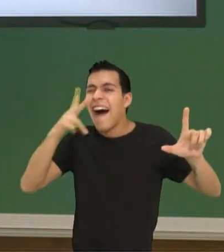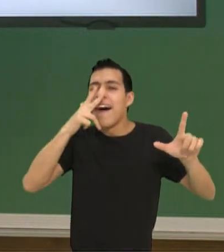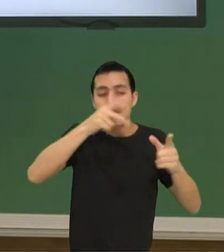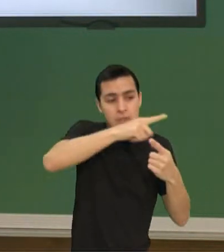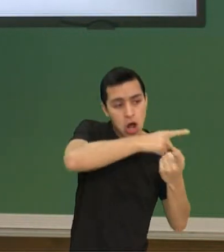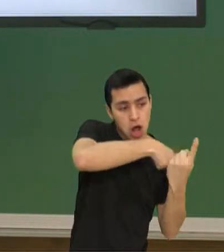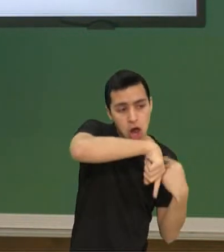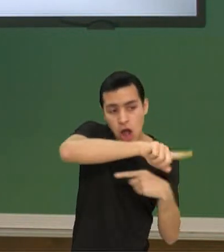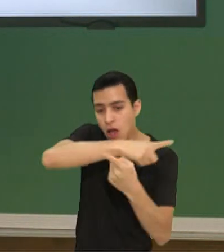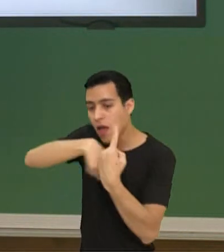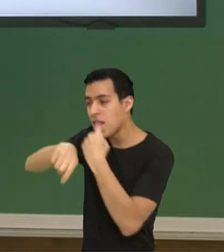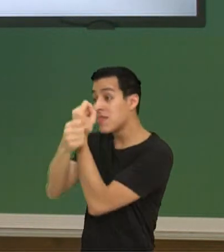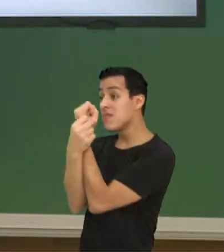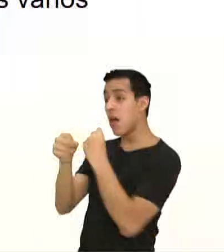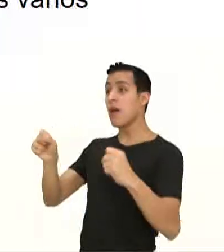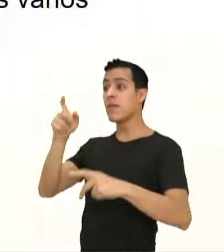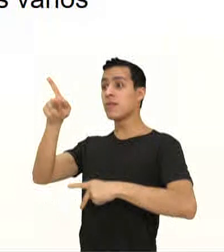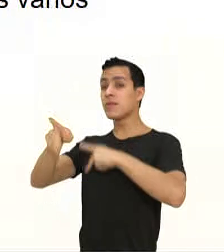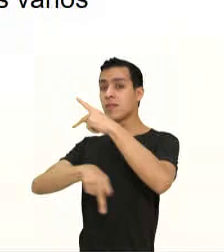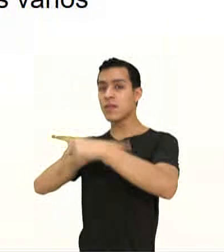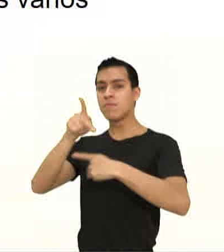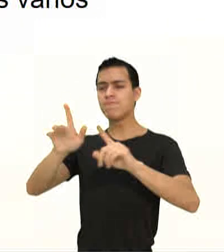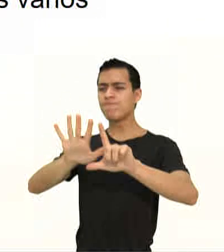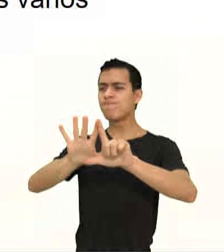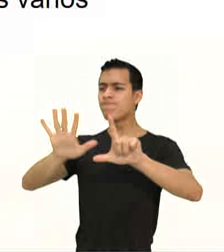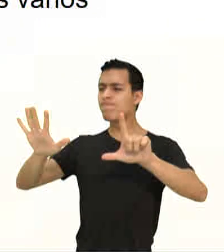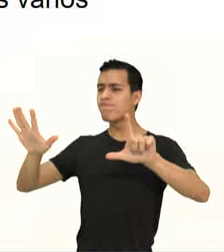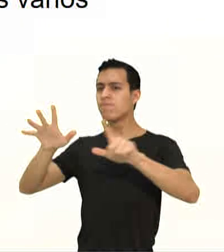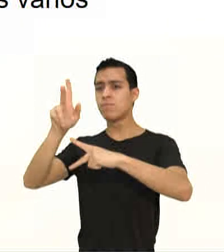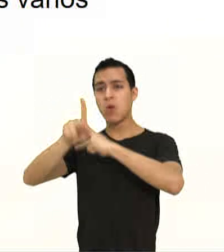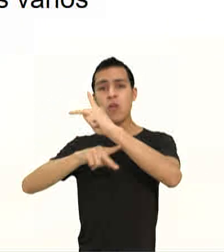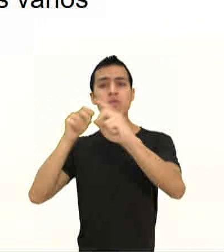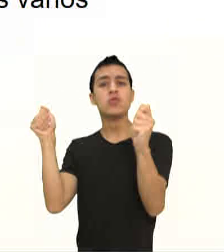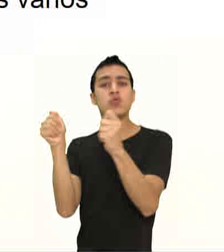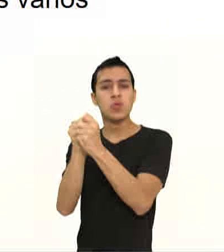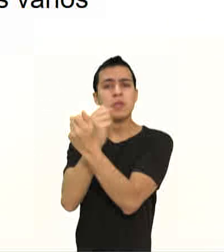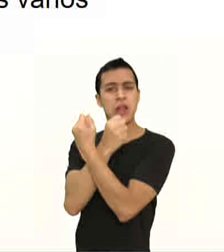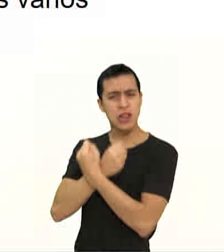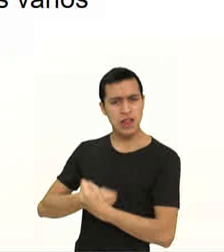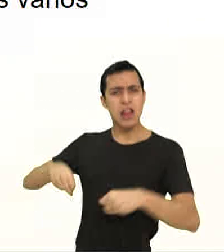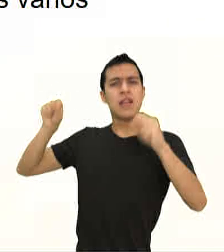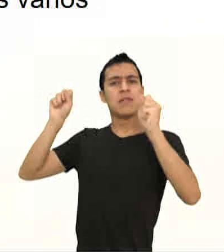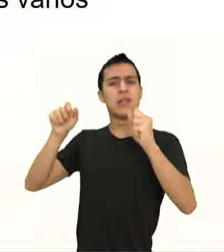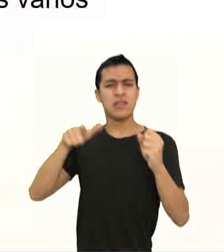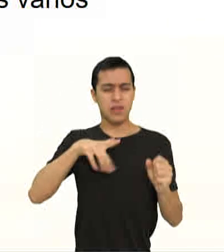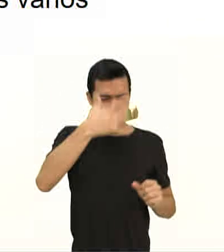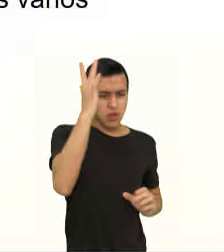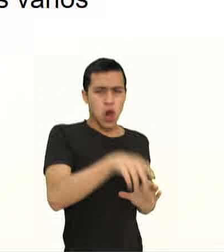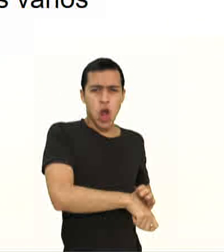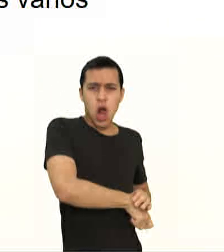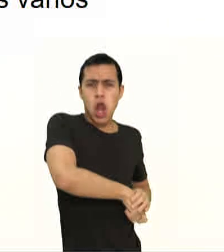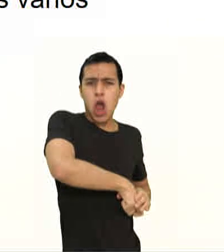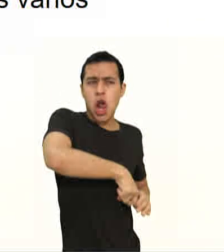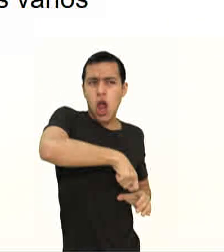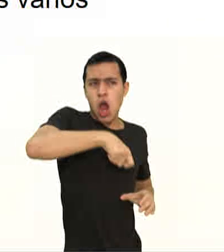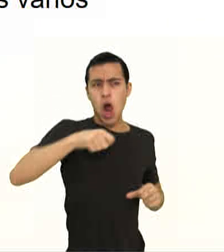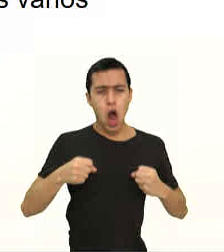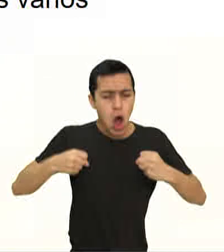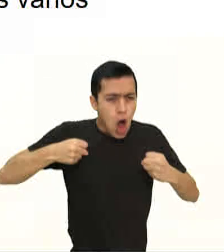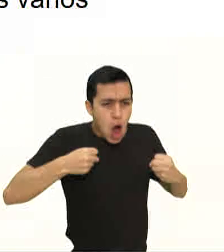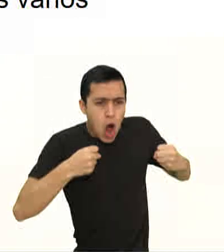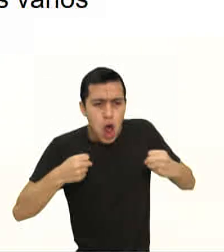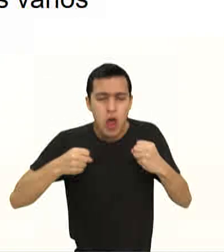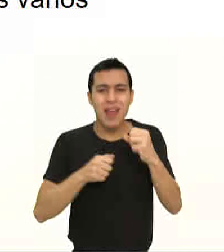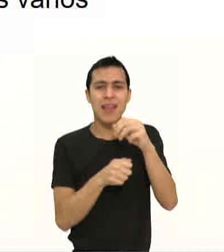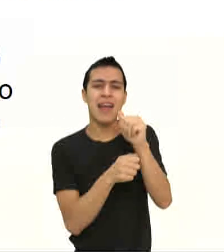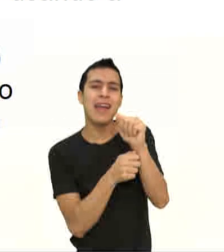para a população, e toda a população que estava ali junto com ele, né, pode perceber que ele traz até guerreiros astecas aqui para participar, né,